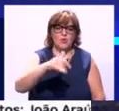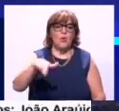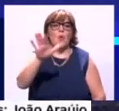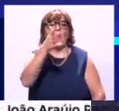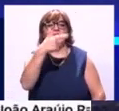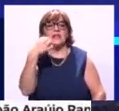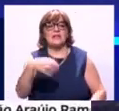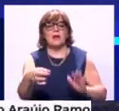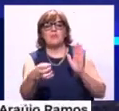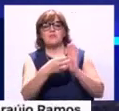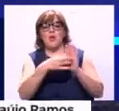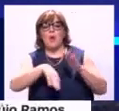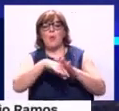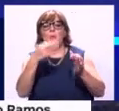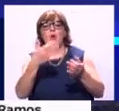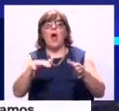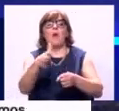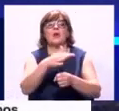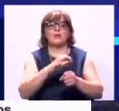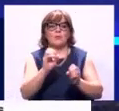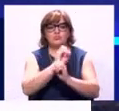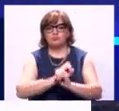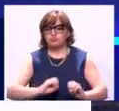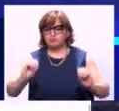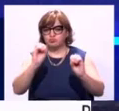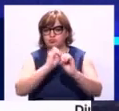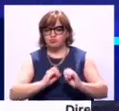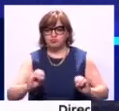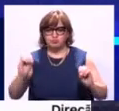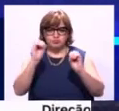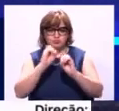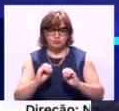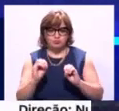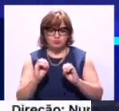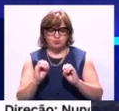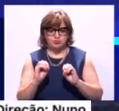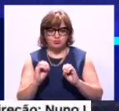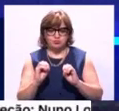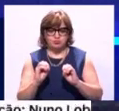é que está o símbolo do Futebol Clube Porto? Não está.